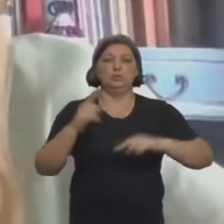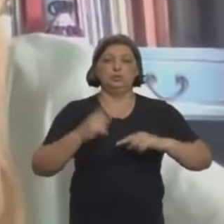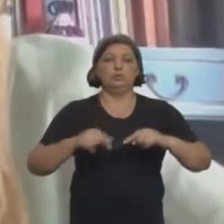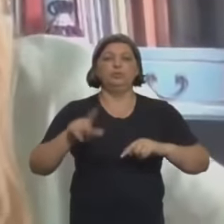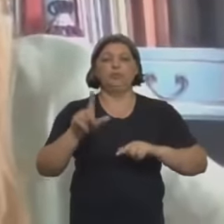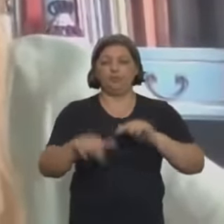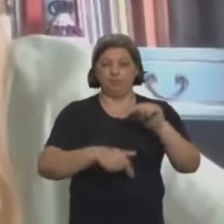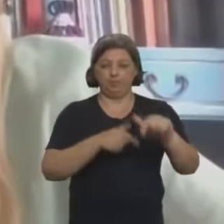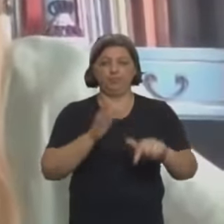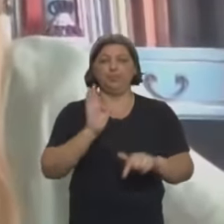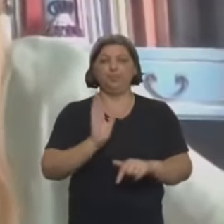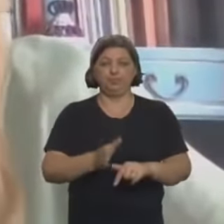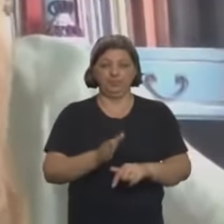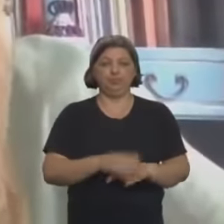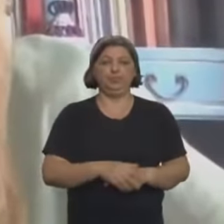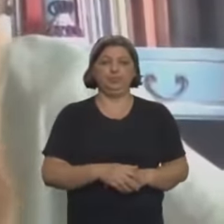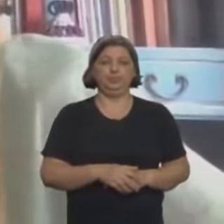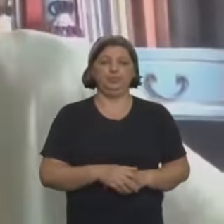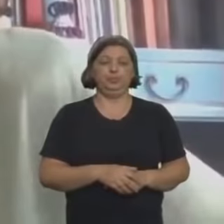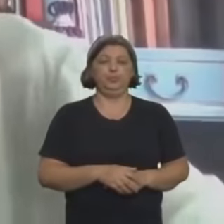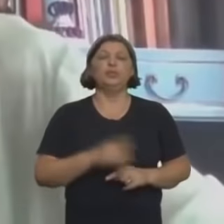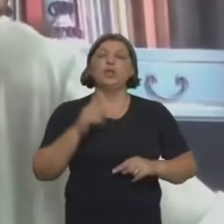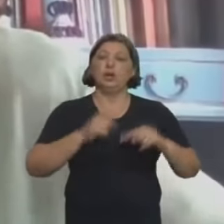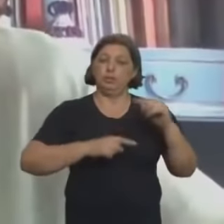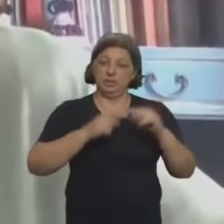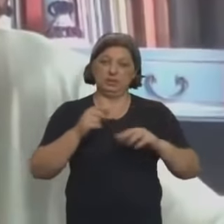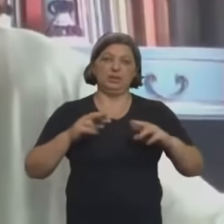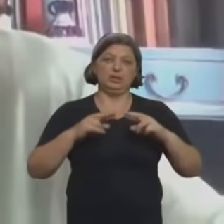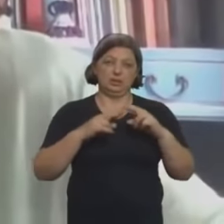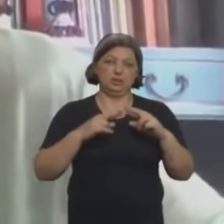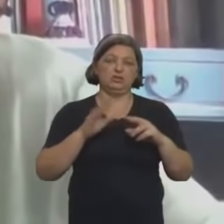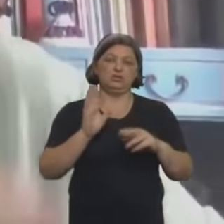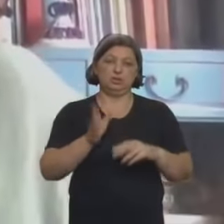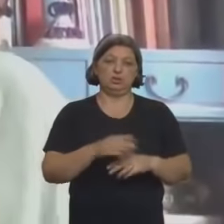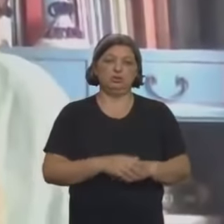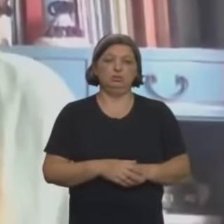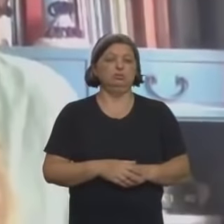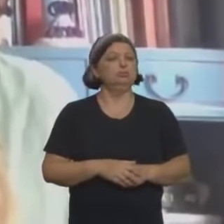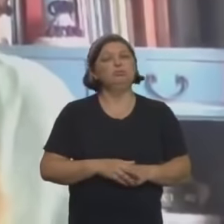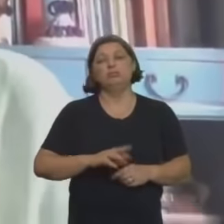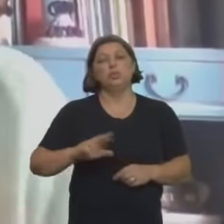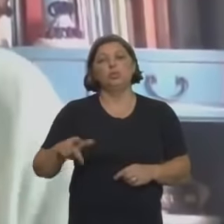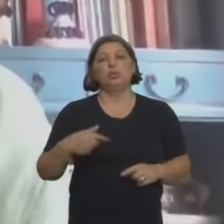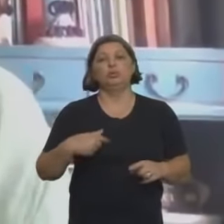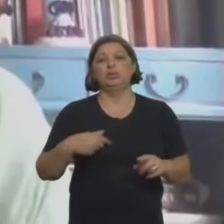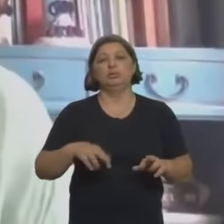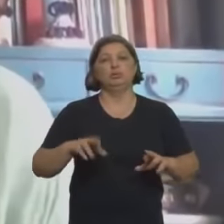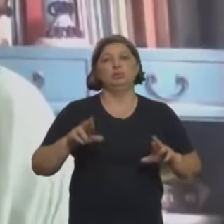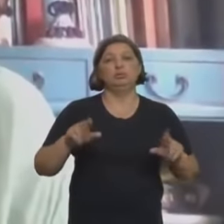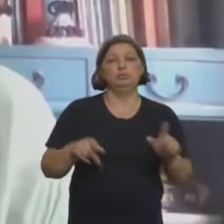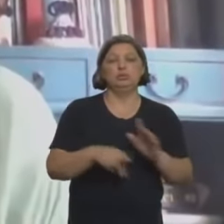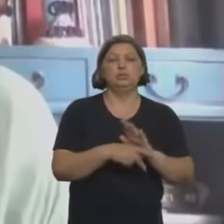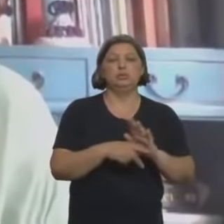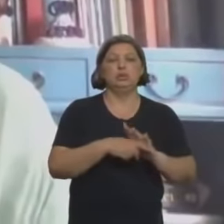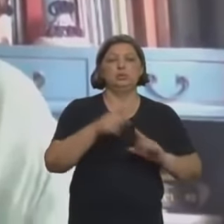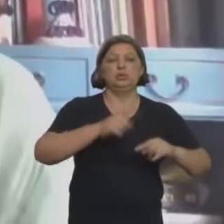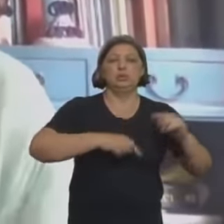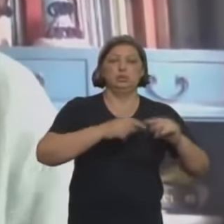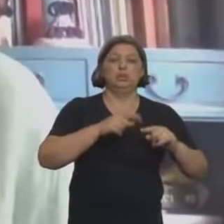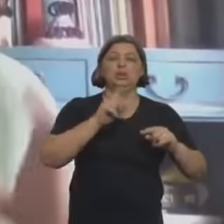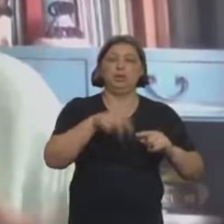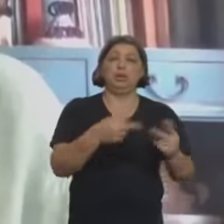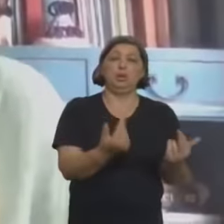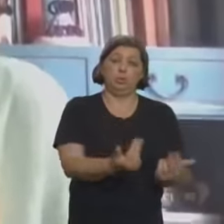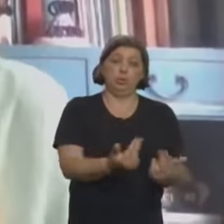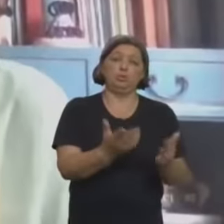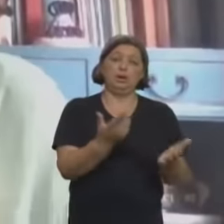já trabalham com os outros materiais da rede, tá? Então, ele não é um material diferente do material com que vocês trabalham,